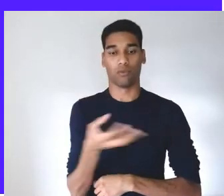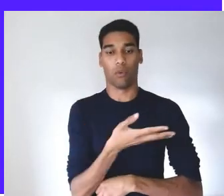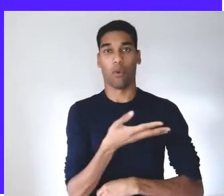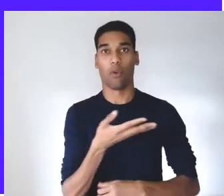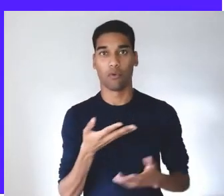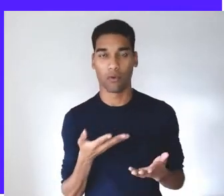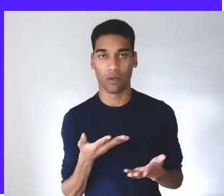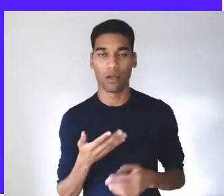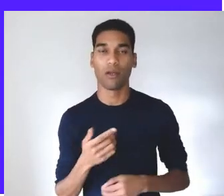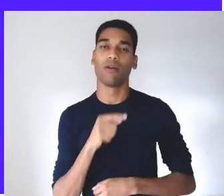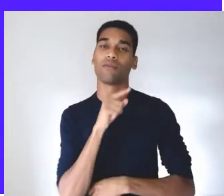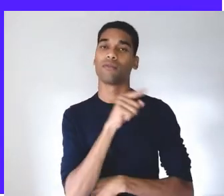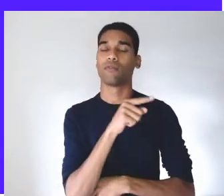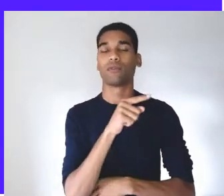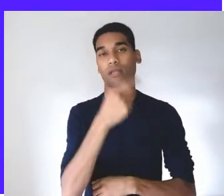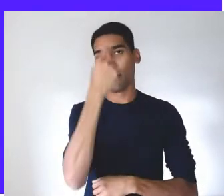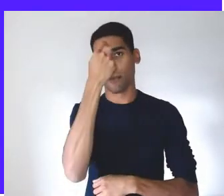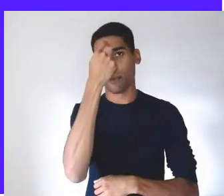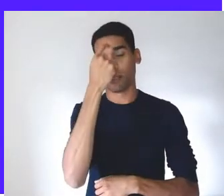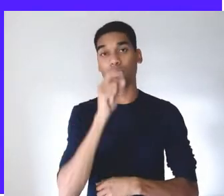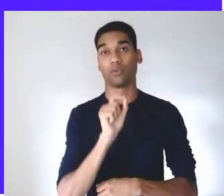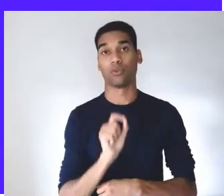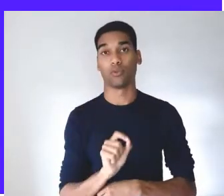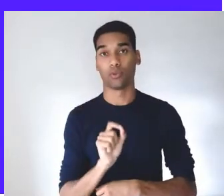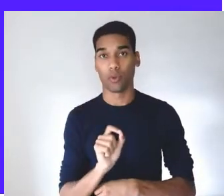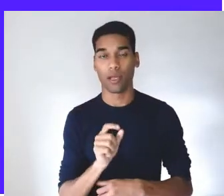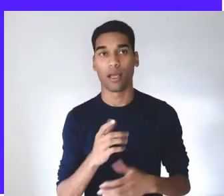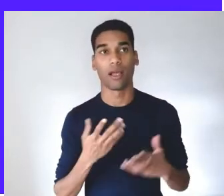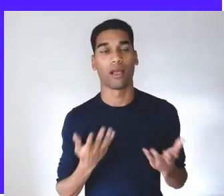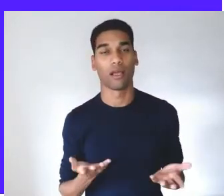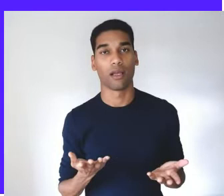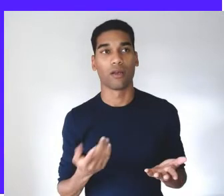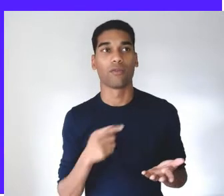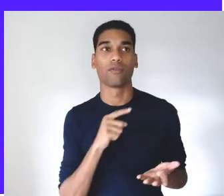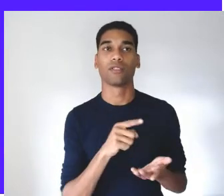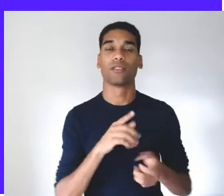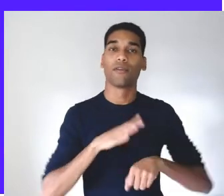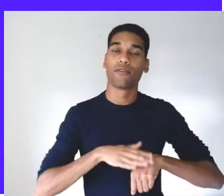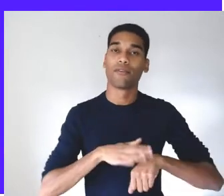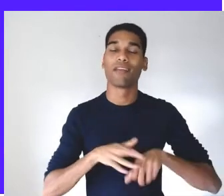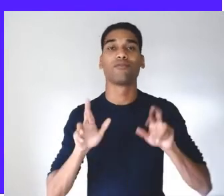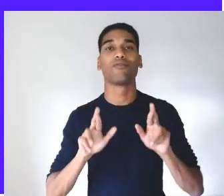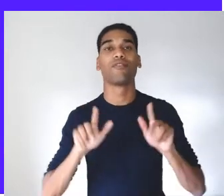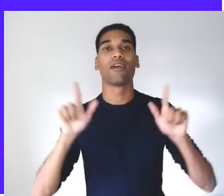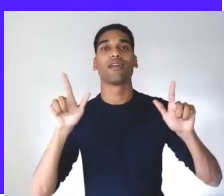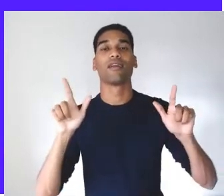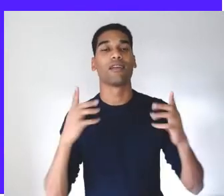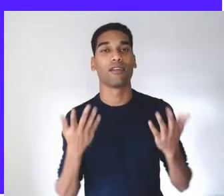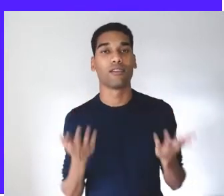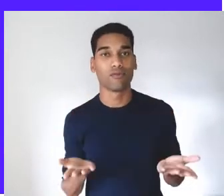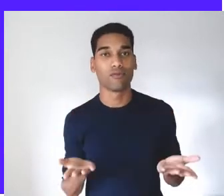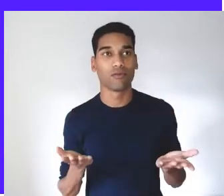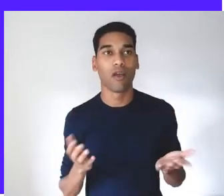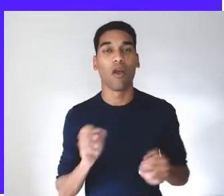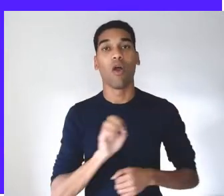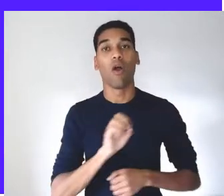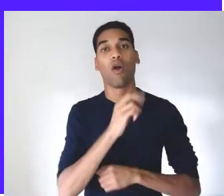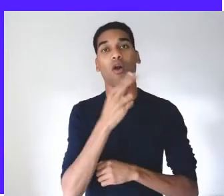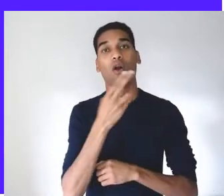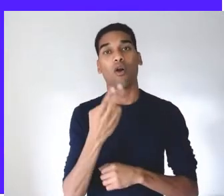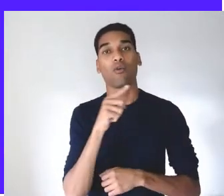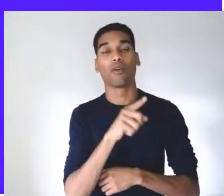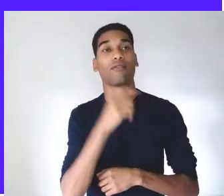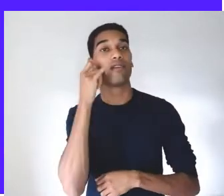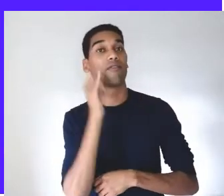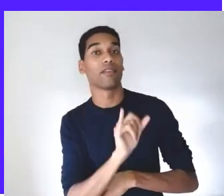que os achados que você teve, o que você fez diferente, que você não teria feito na construção desse índice